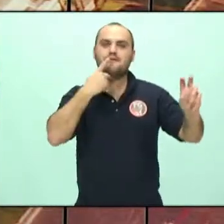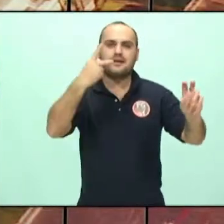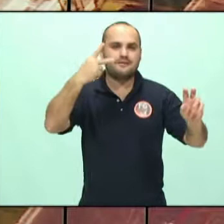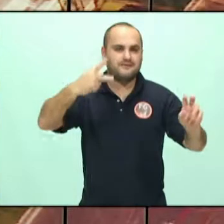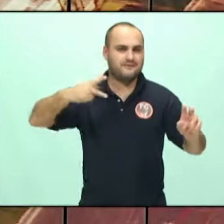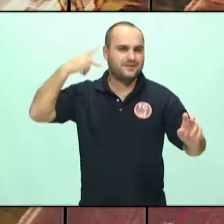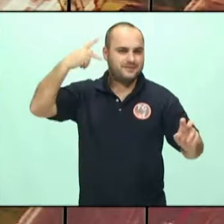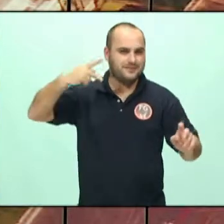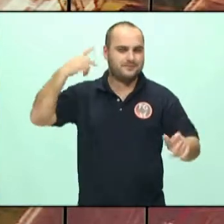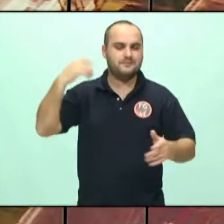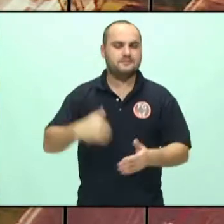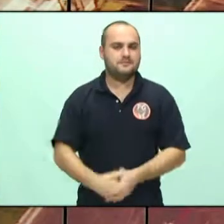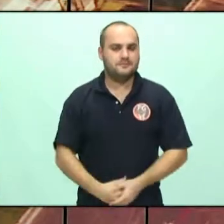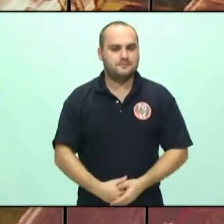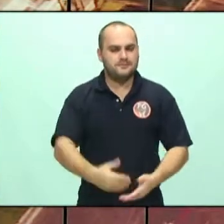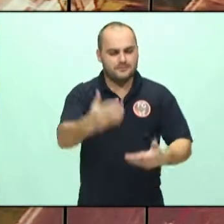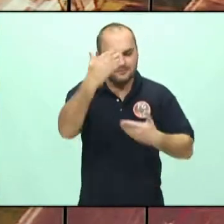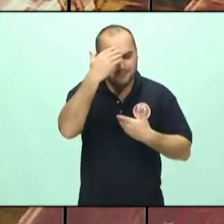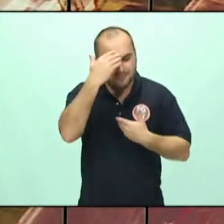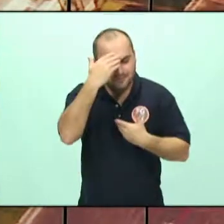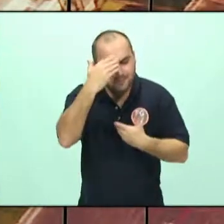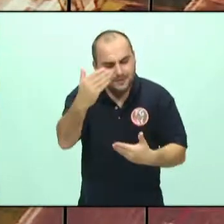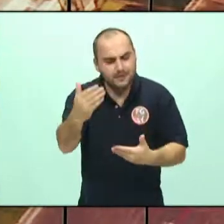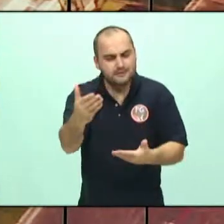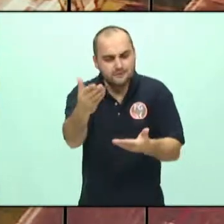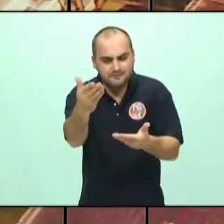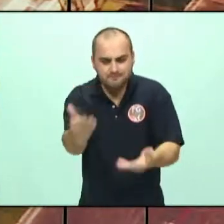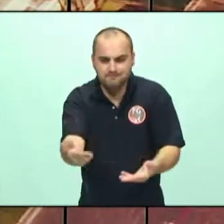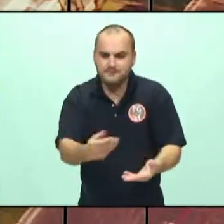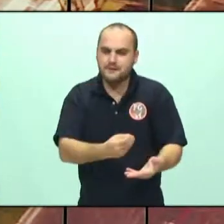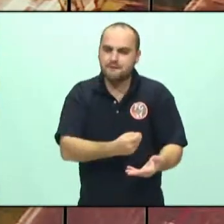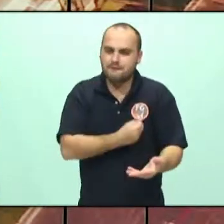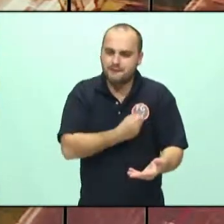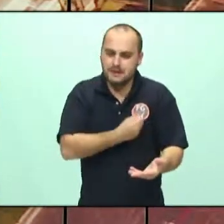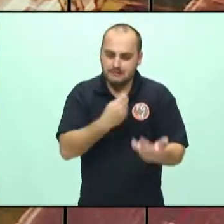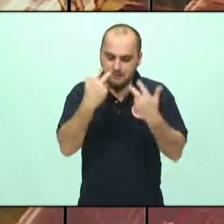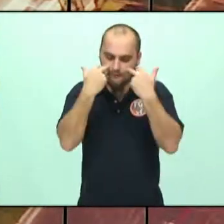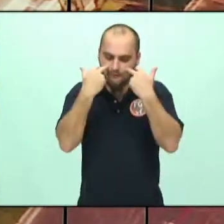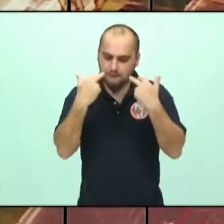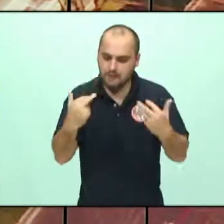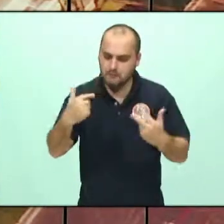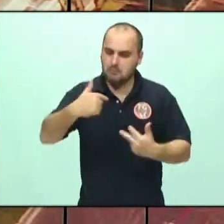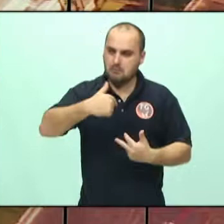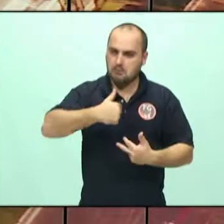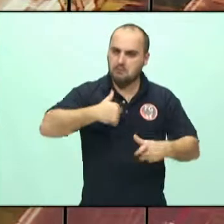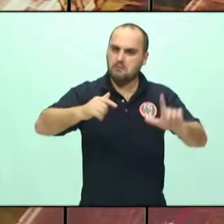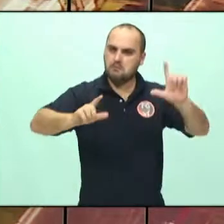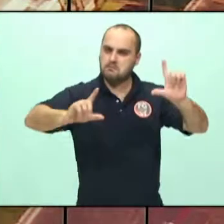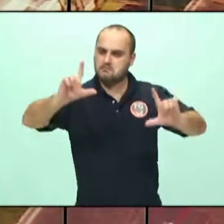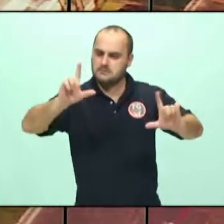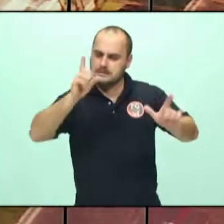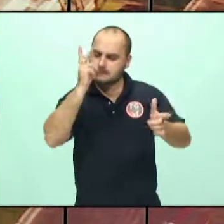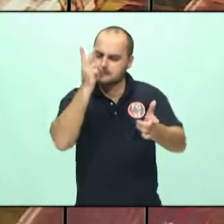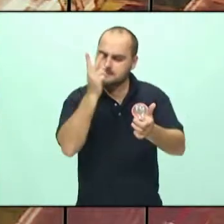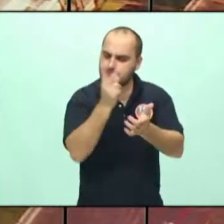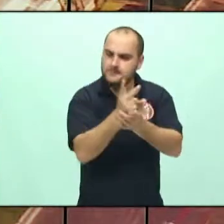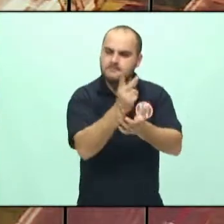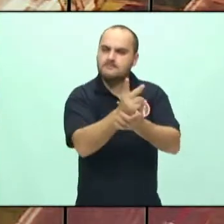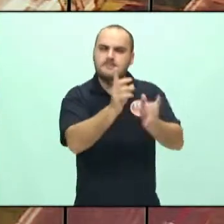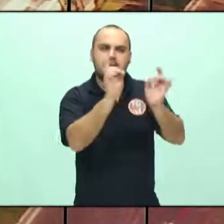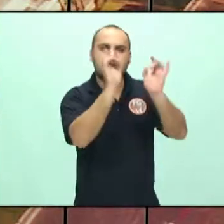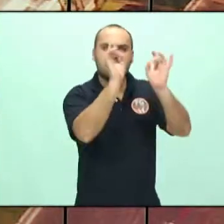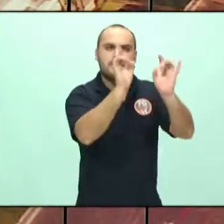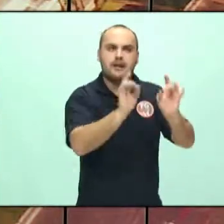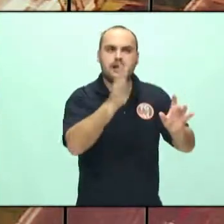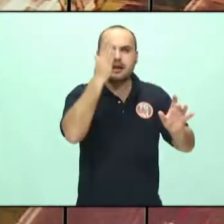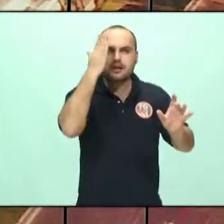Muito obrigado a quem nos acompanha, ao senhor e a senhora que estão em sintonia com o nosso programa. É sempre motivo de satisfação muito grande saber